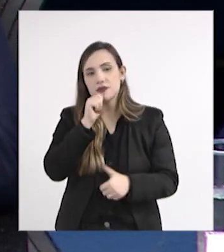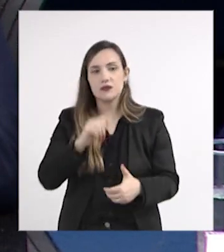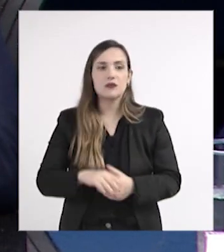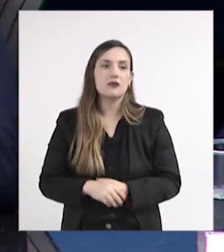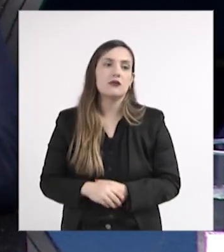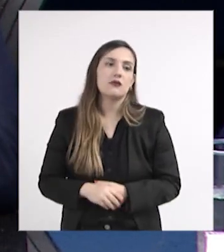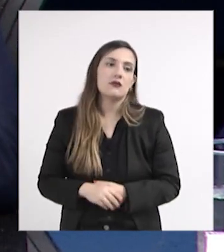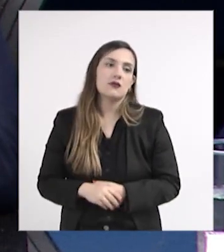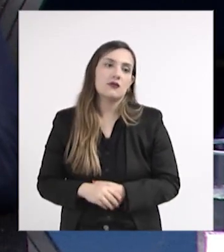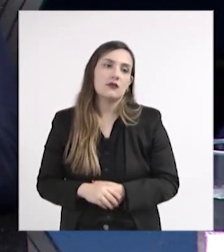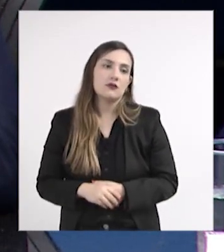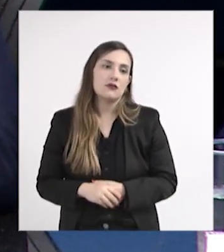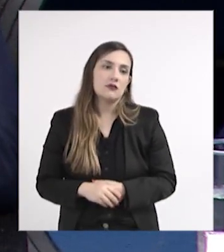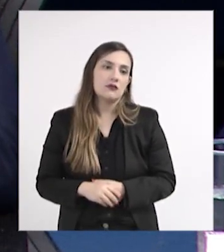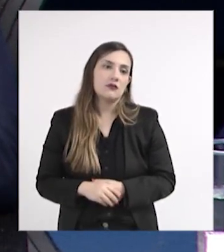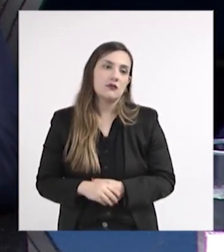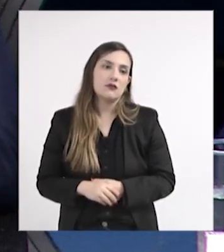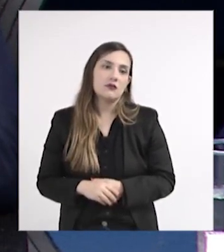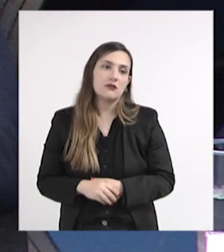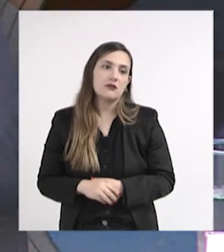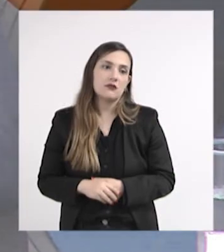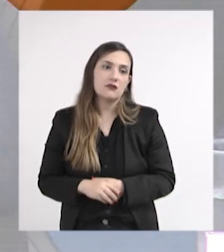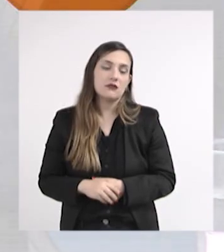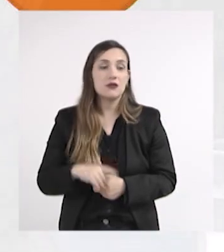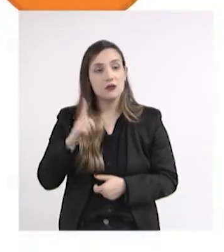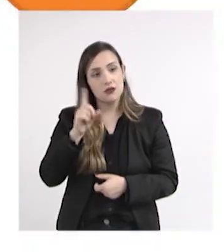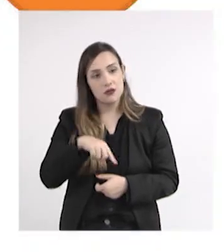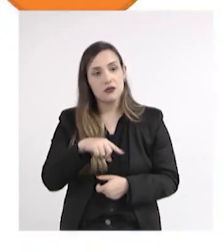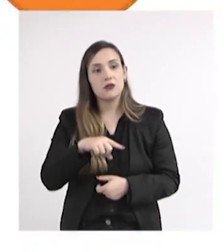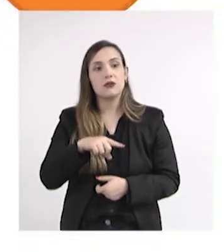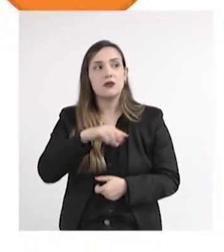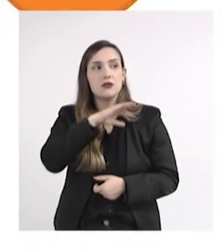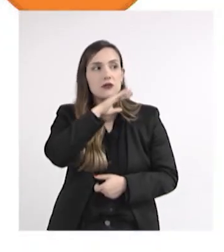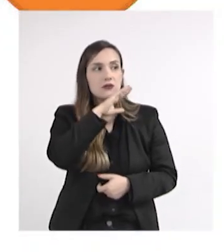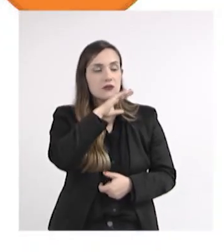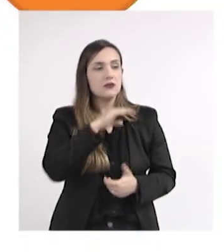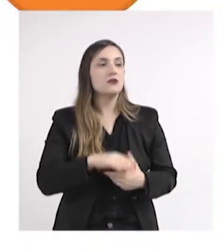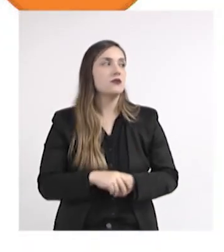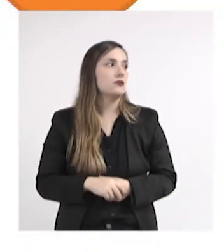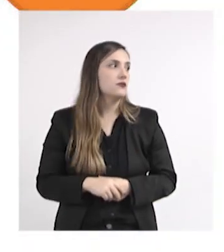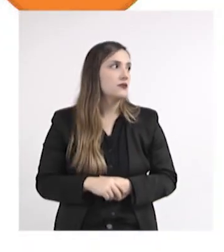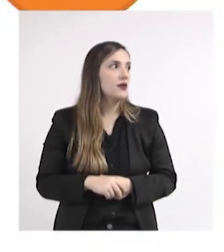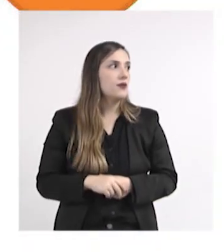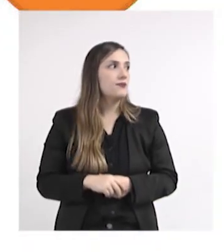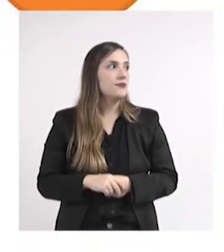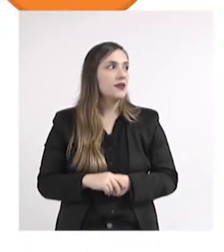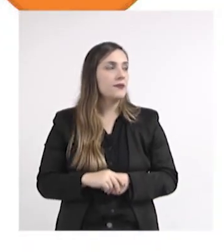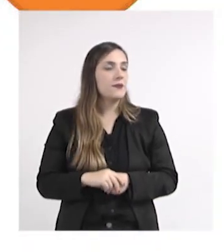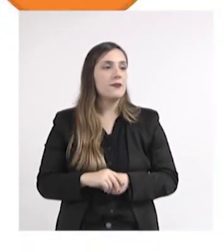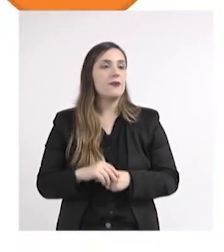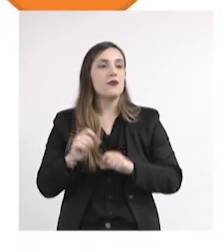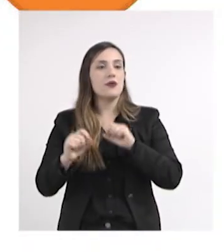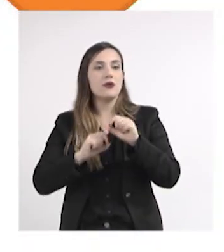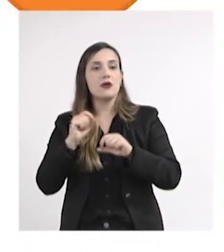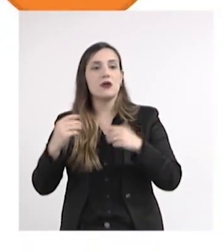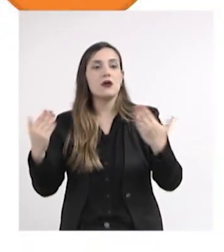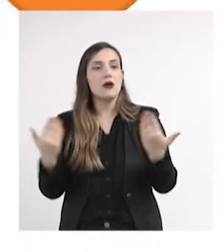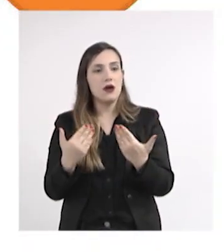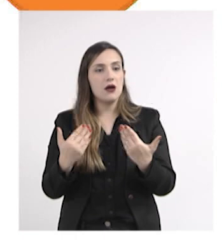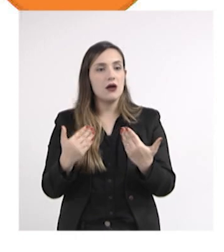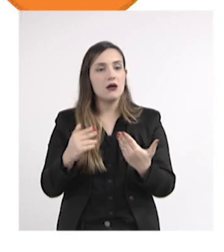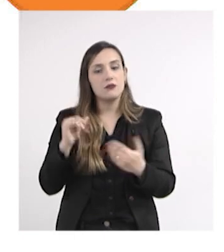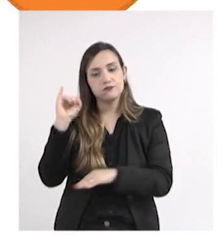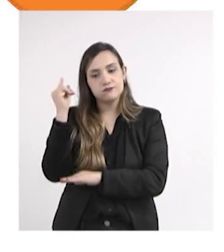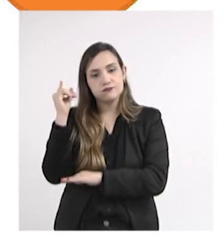o que, de alguma maneira, até impacta negativamente a arrecadação tarifária, porque a arrecadação tarifária é